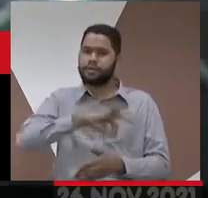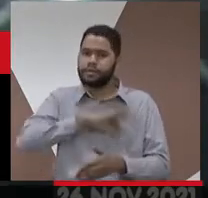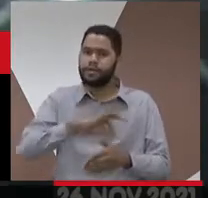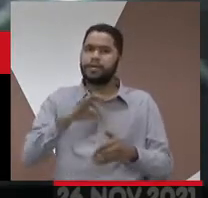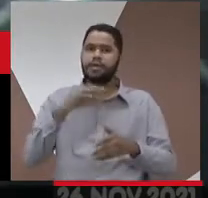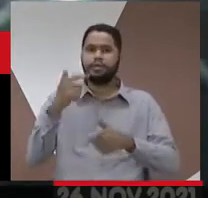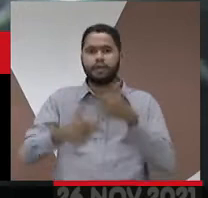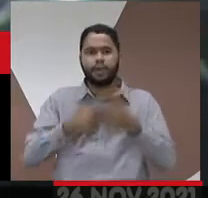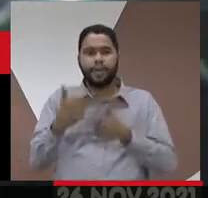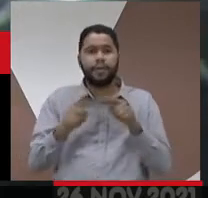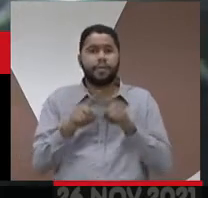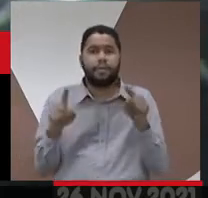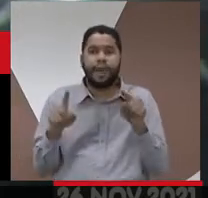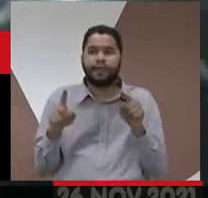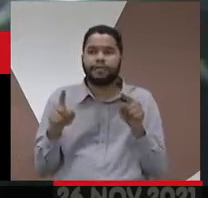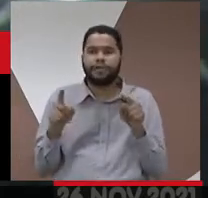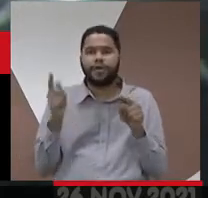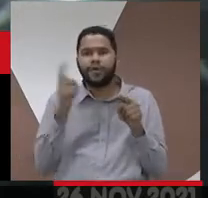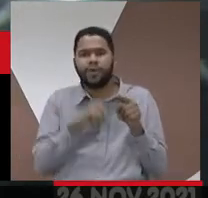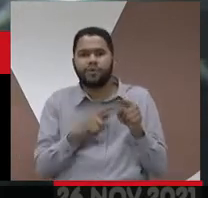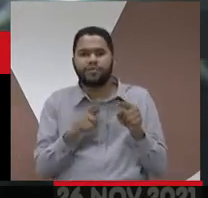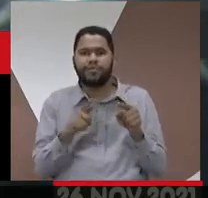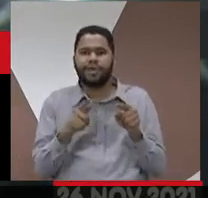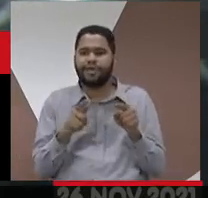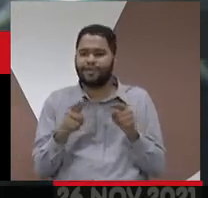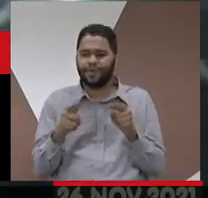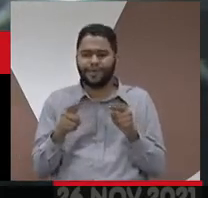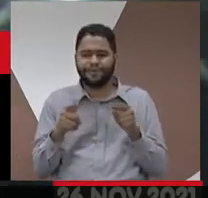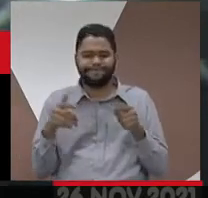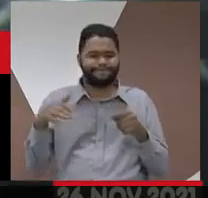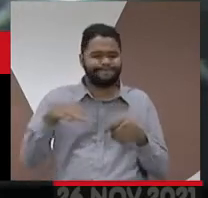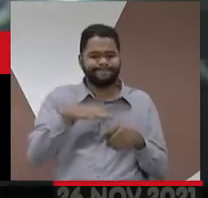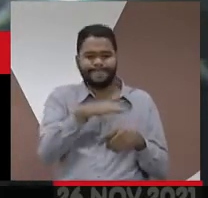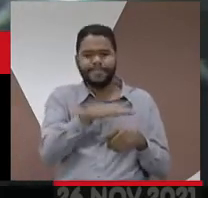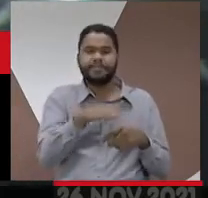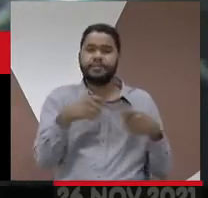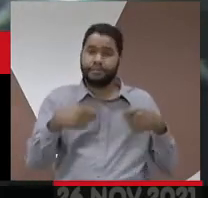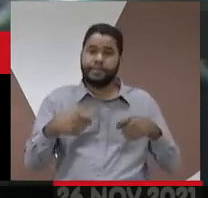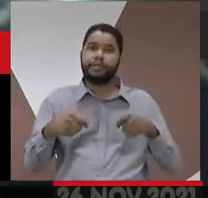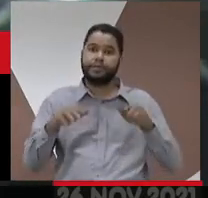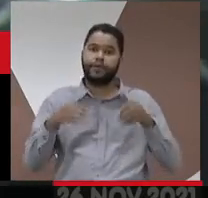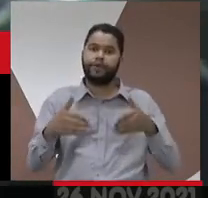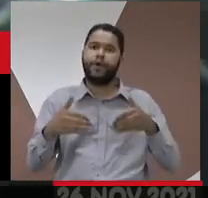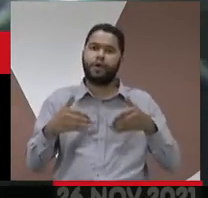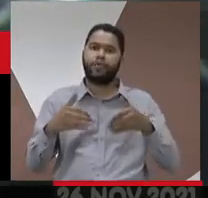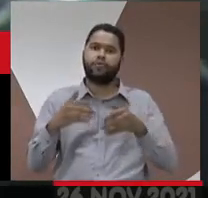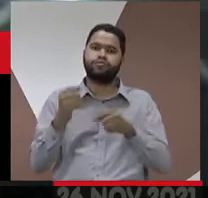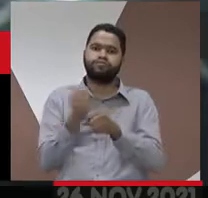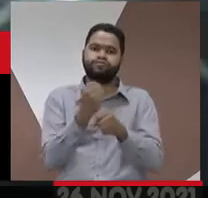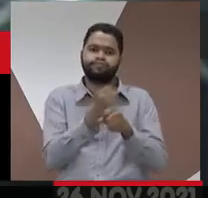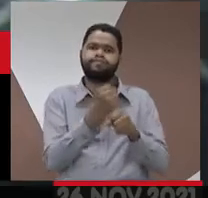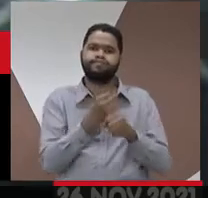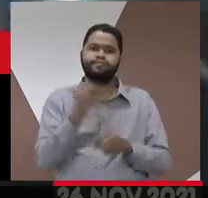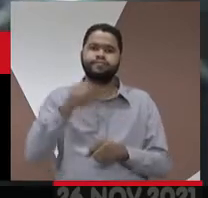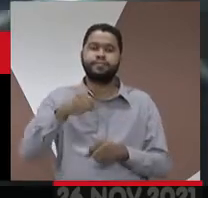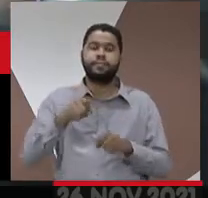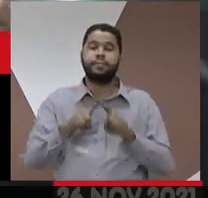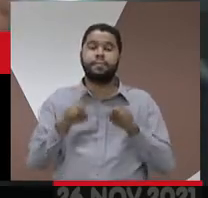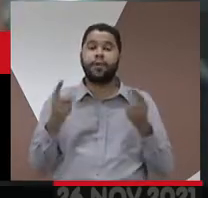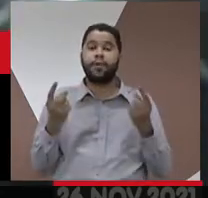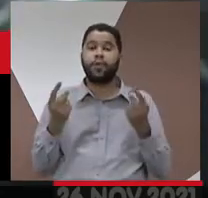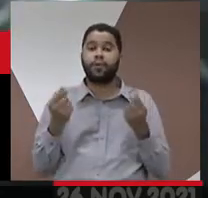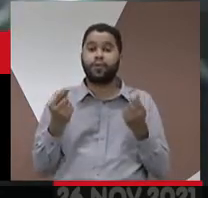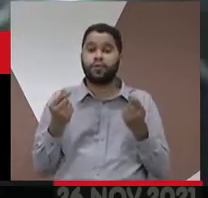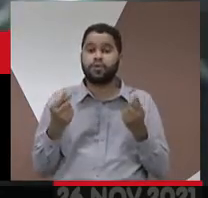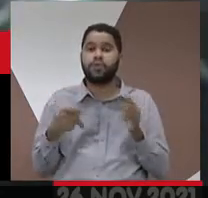tiver logística, você não consegue fazer nada disso. Então, a gente precisa trabalhar nesse sentido. E o dinheiro que